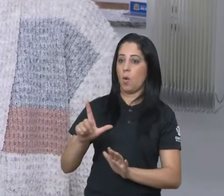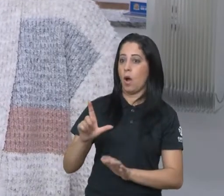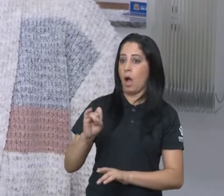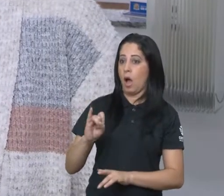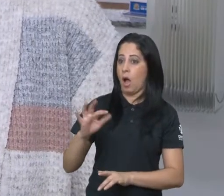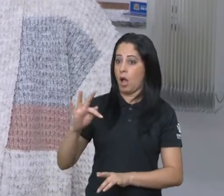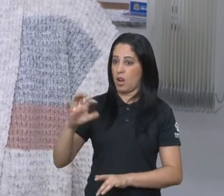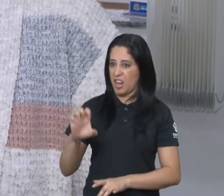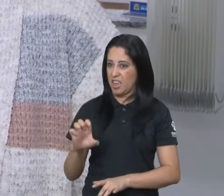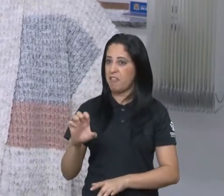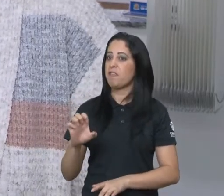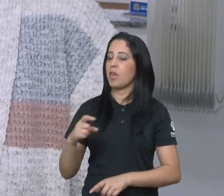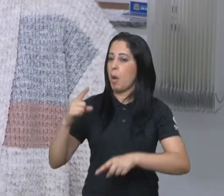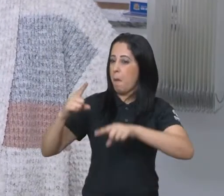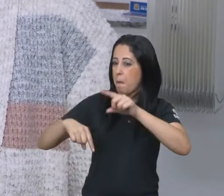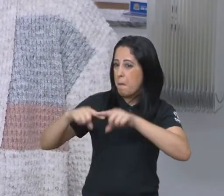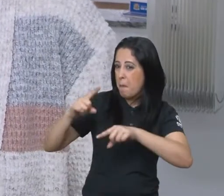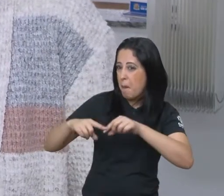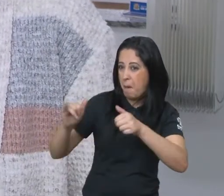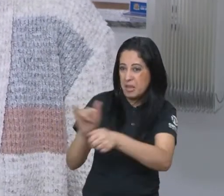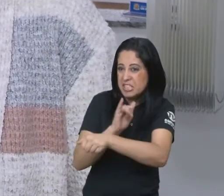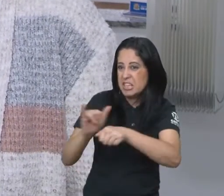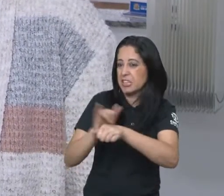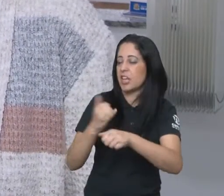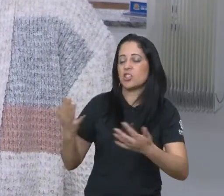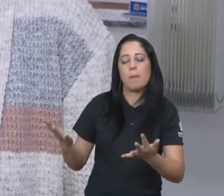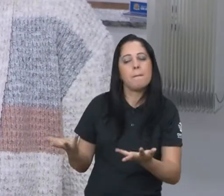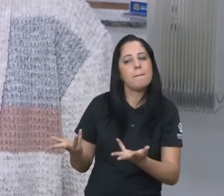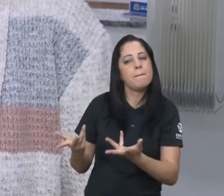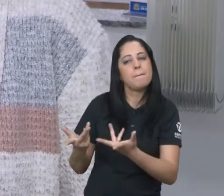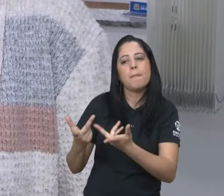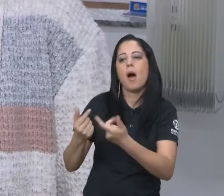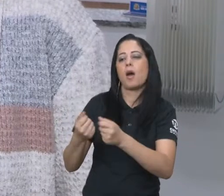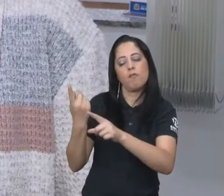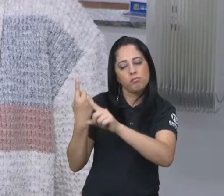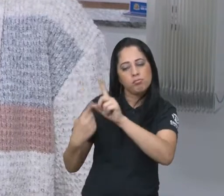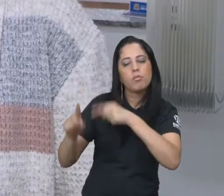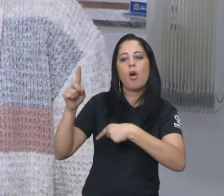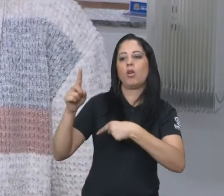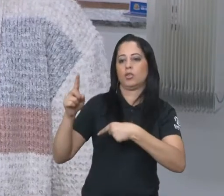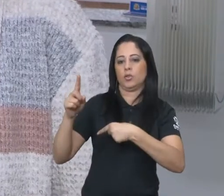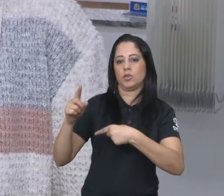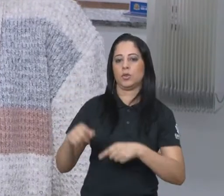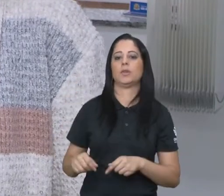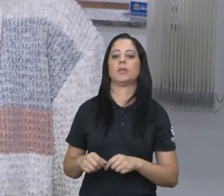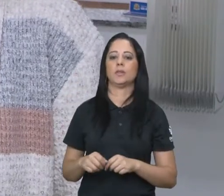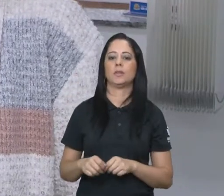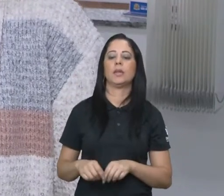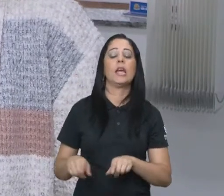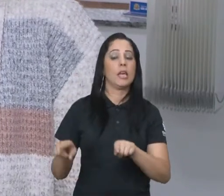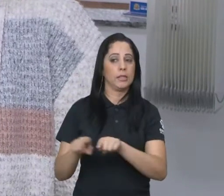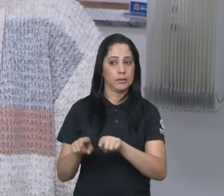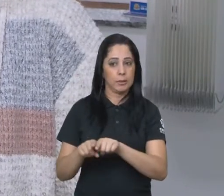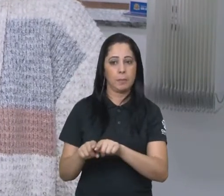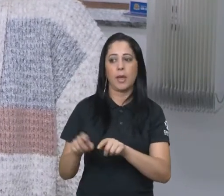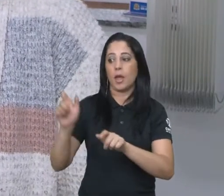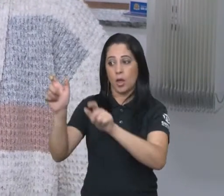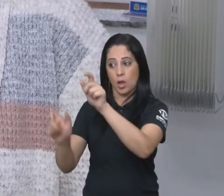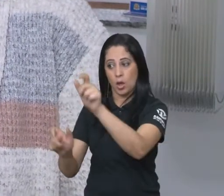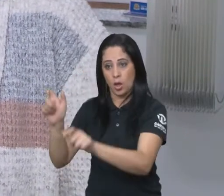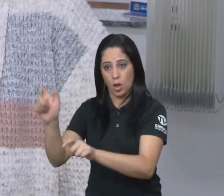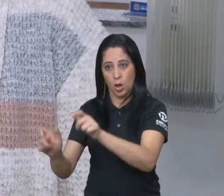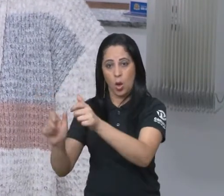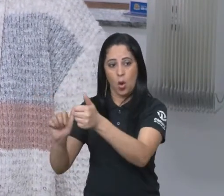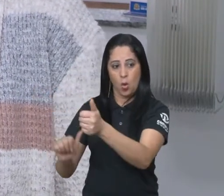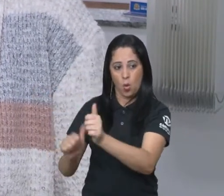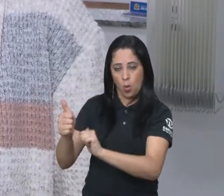uma ferramenta extremamente valiosa para o desenvolvimento, além do competitivo,